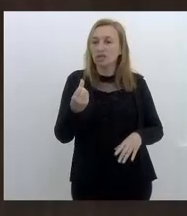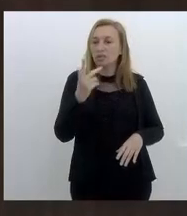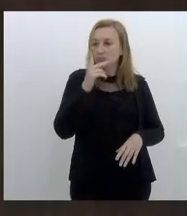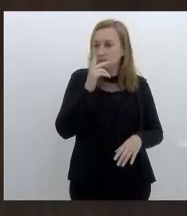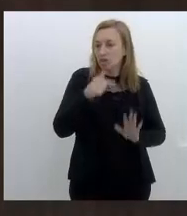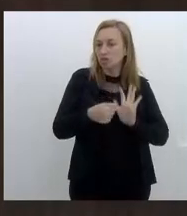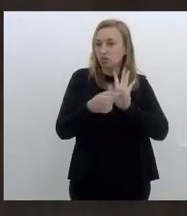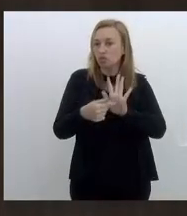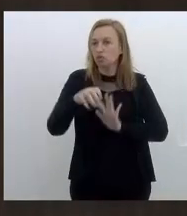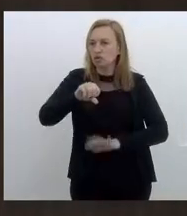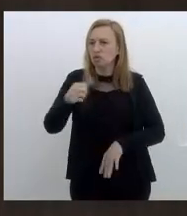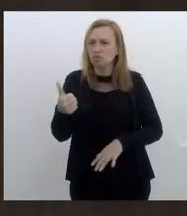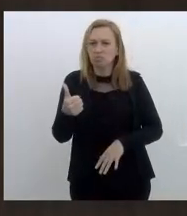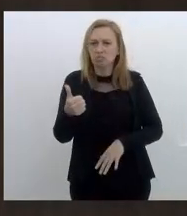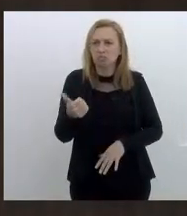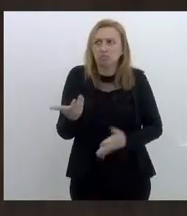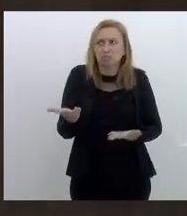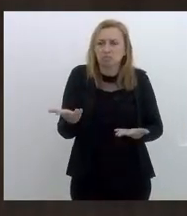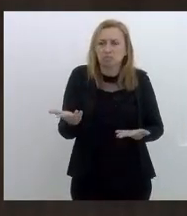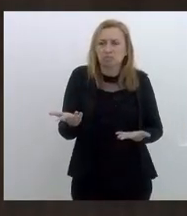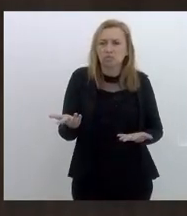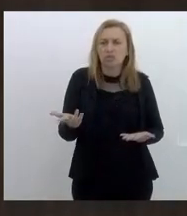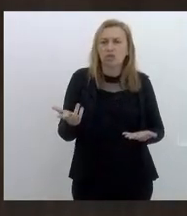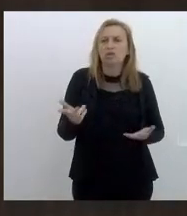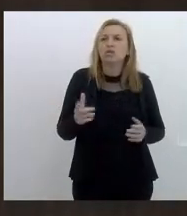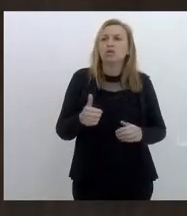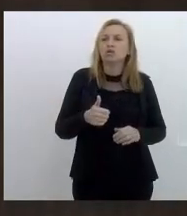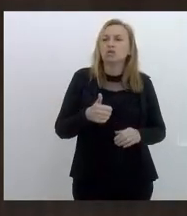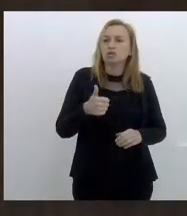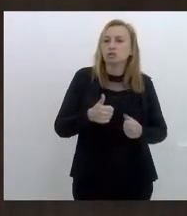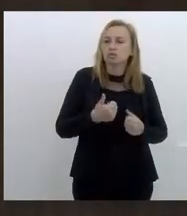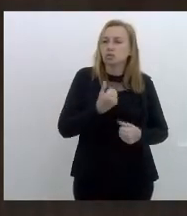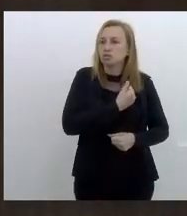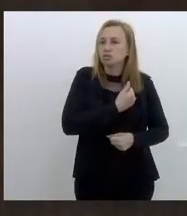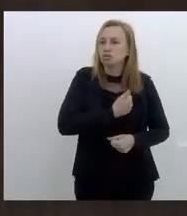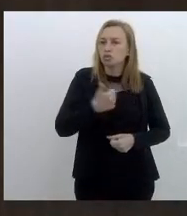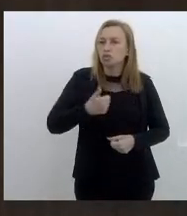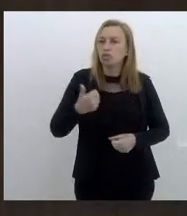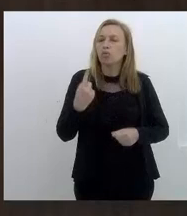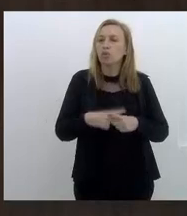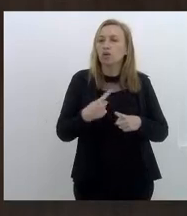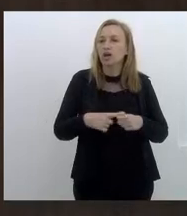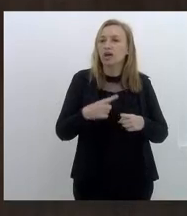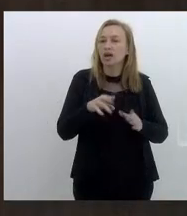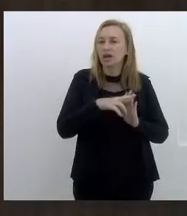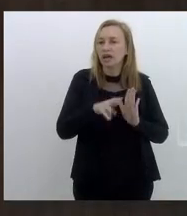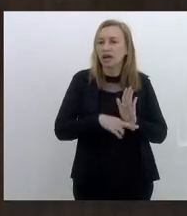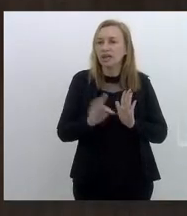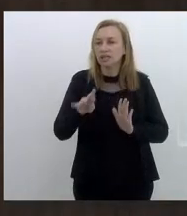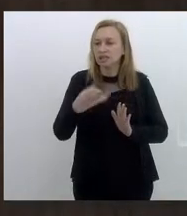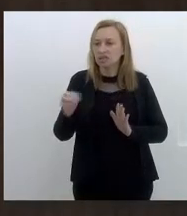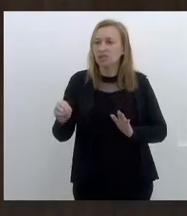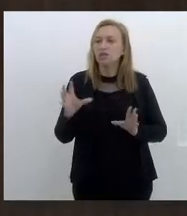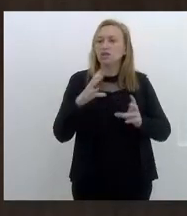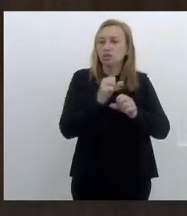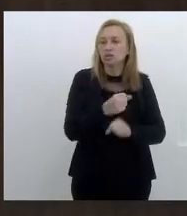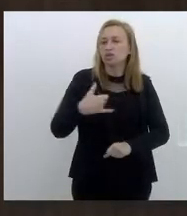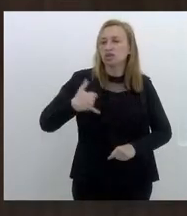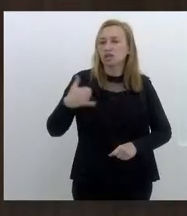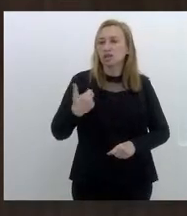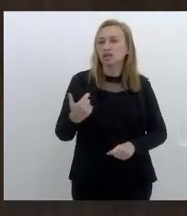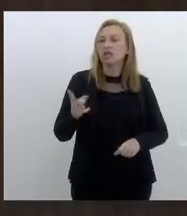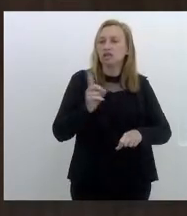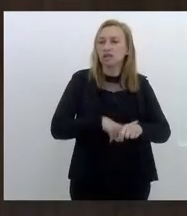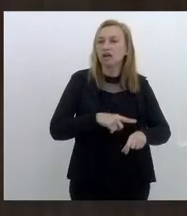aparece 91 é ainda não tem um porque as regras de transição que consideram os somatórios de idade